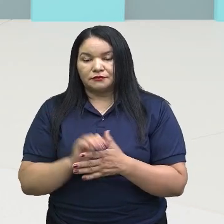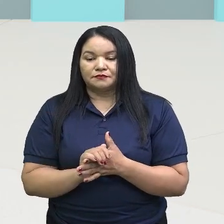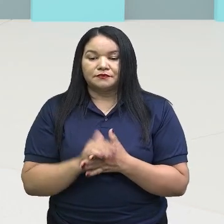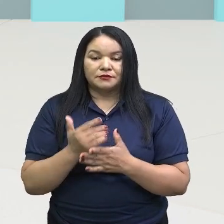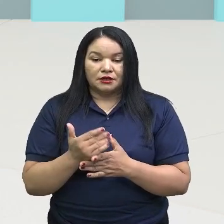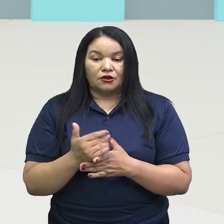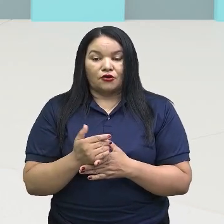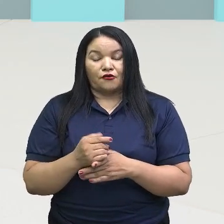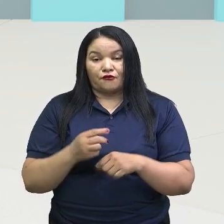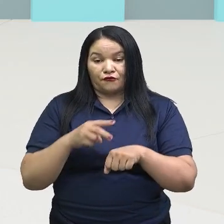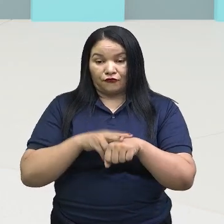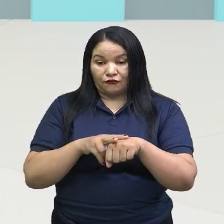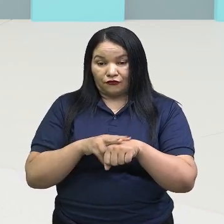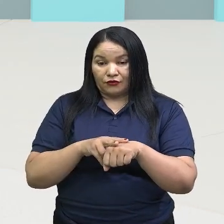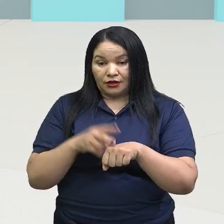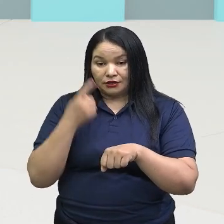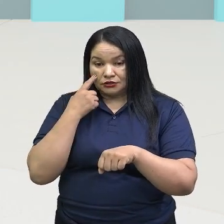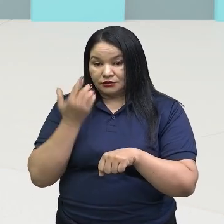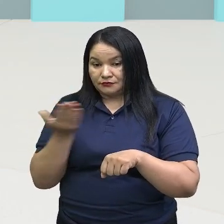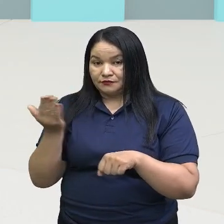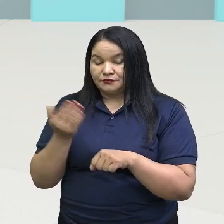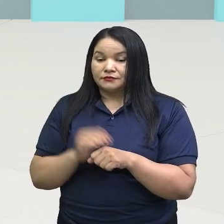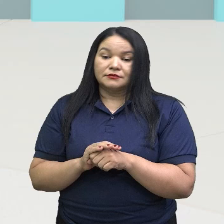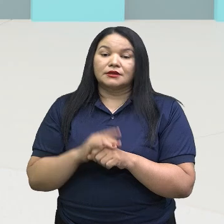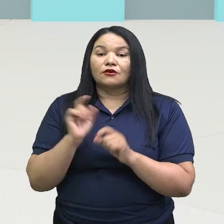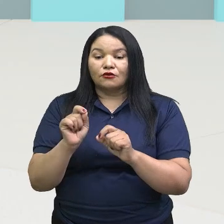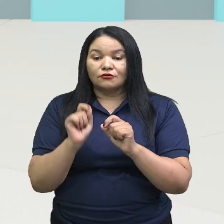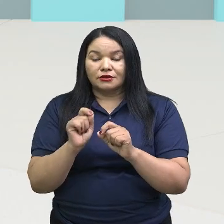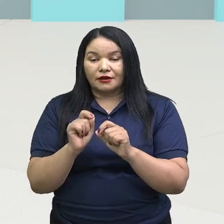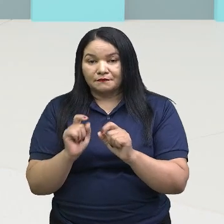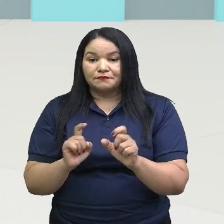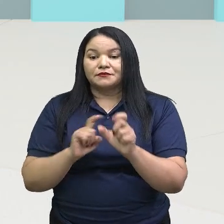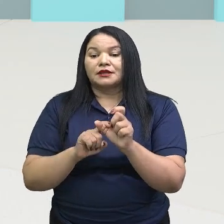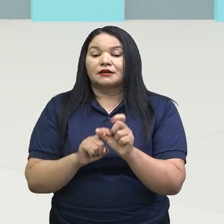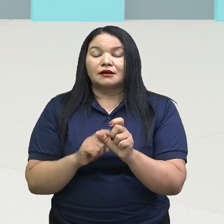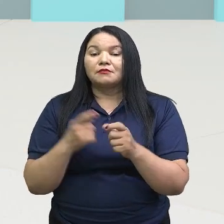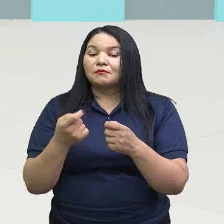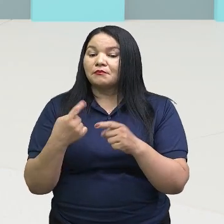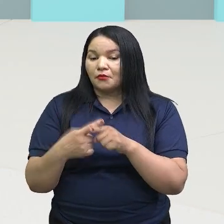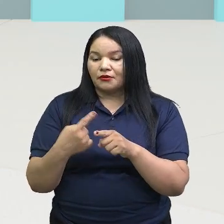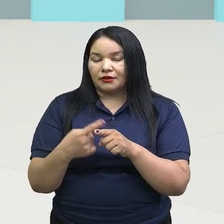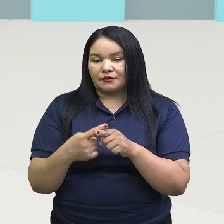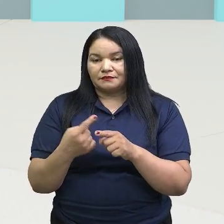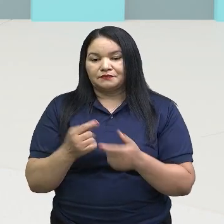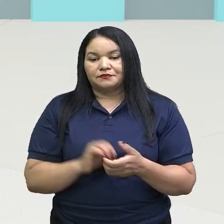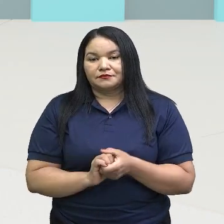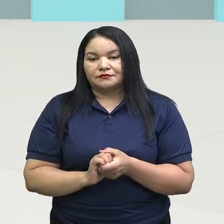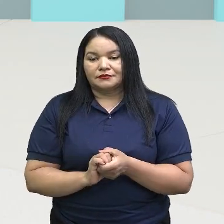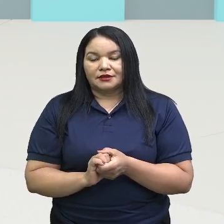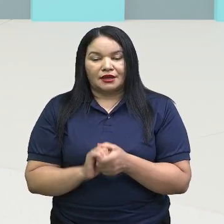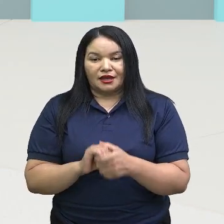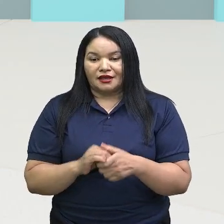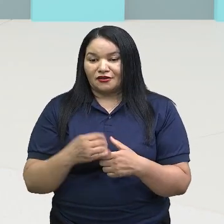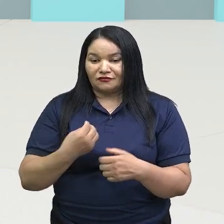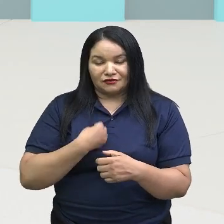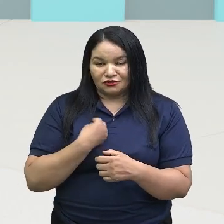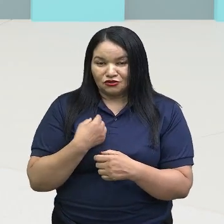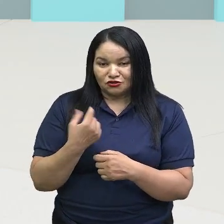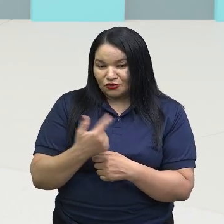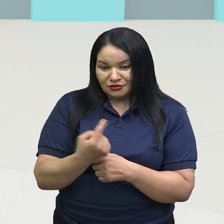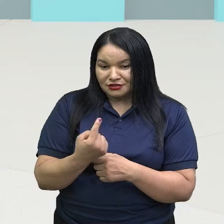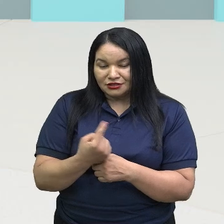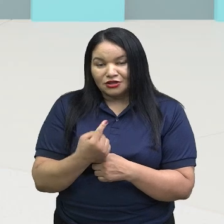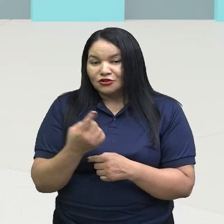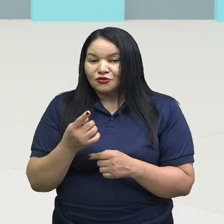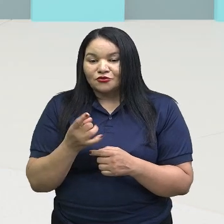em verde, digamos assim, é a oração subordinada. Por quê? Porque, primeiro, ela não vive sozinha, ela